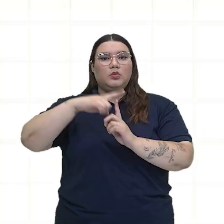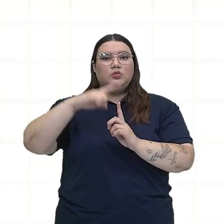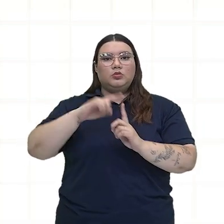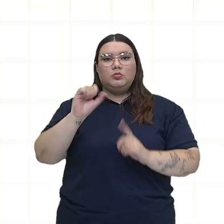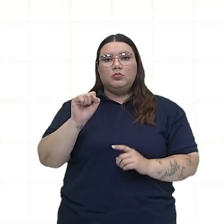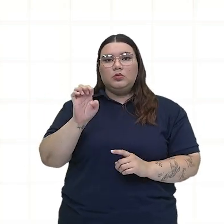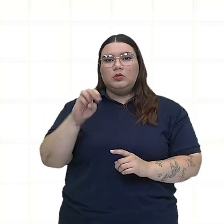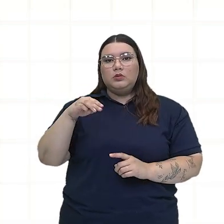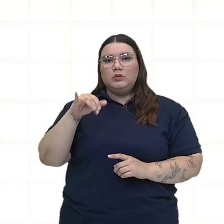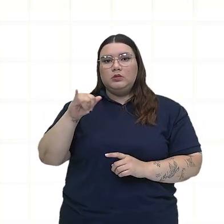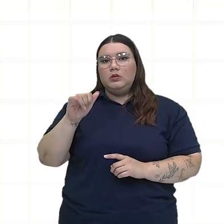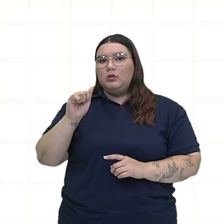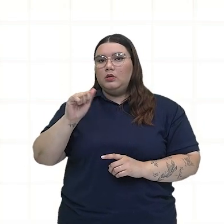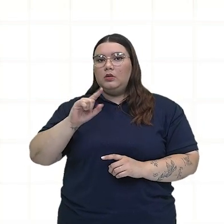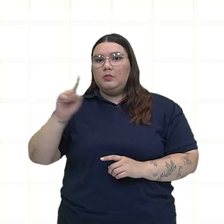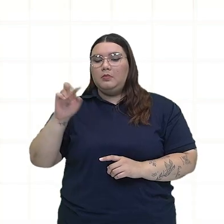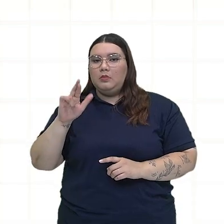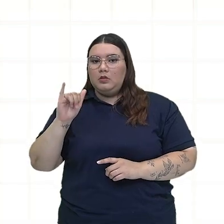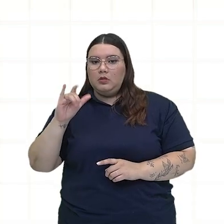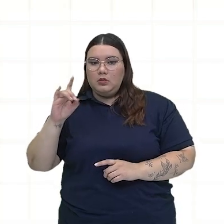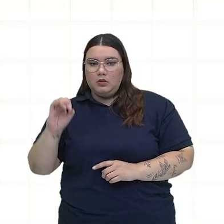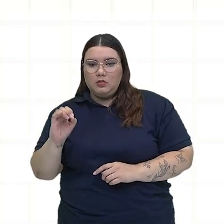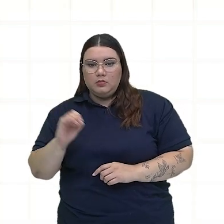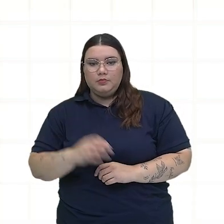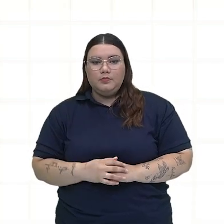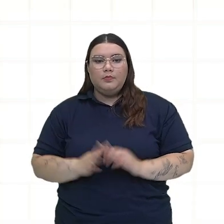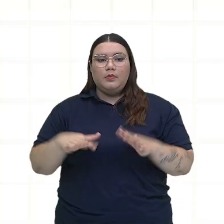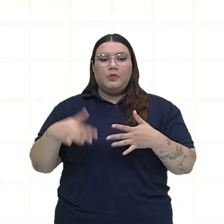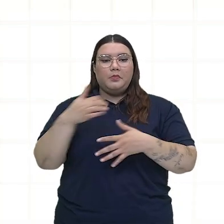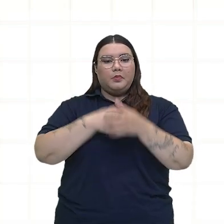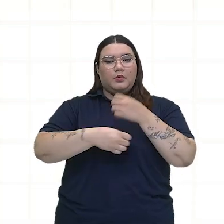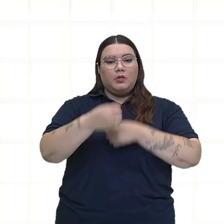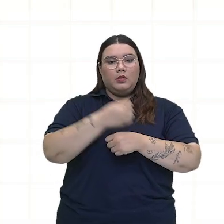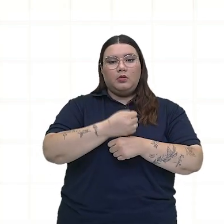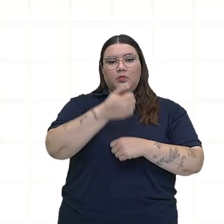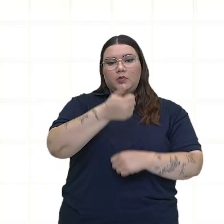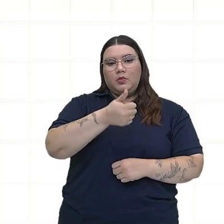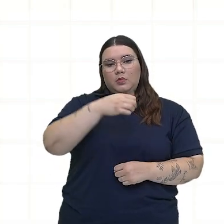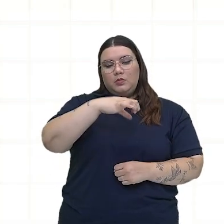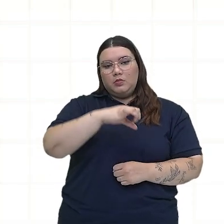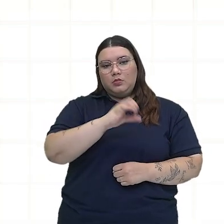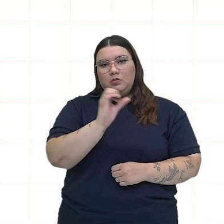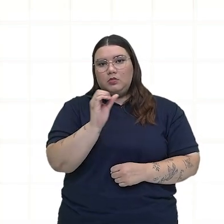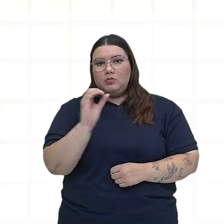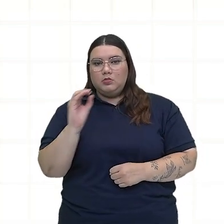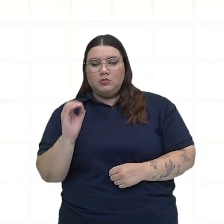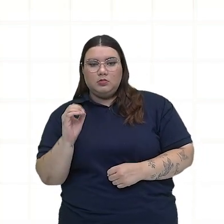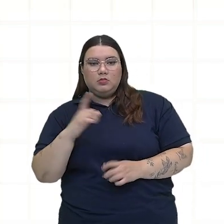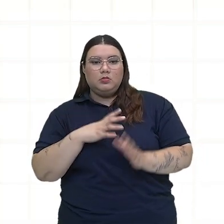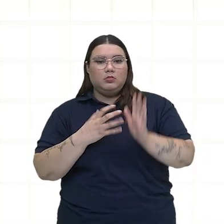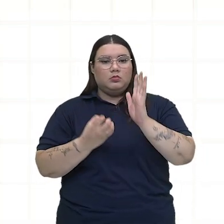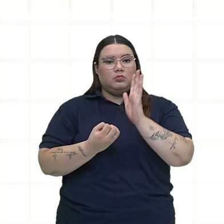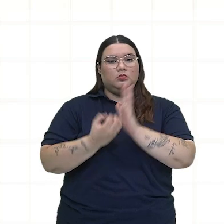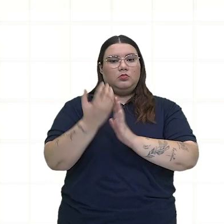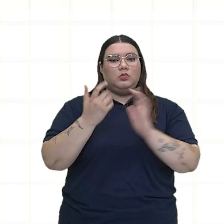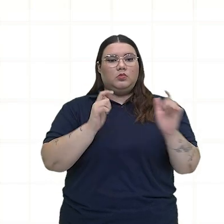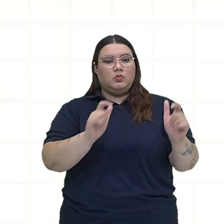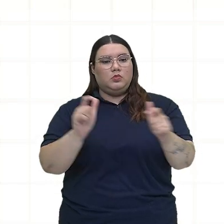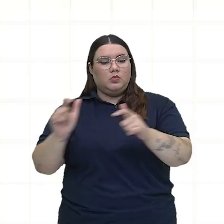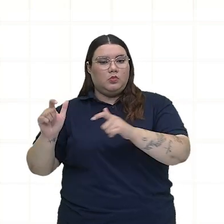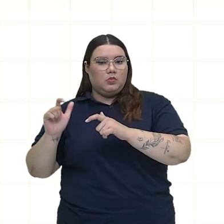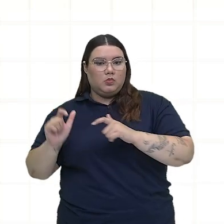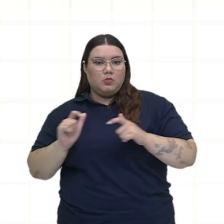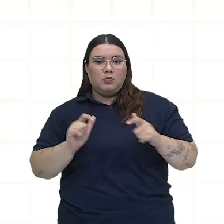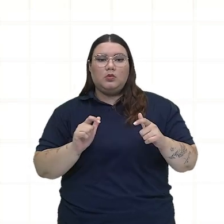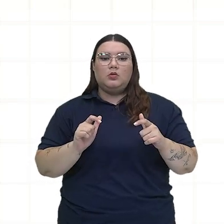semiárido. Na década de 60, já dando um salto, a gente vai ter que vão surgir os grandes